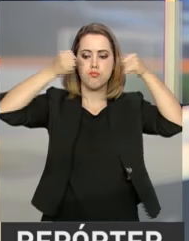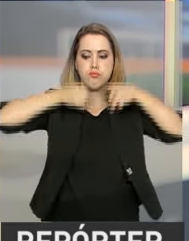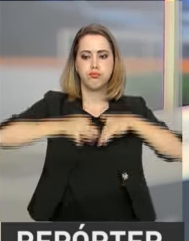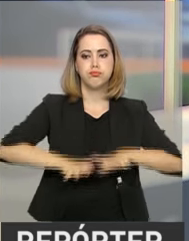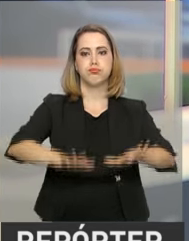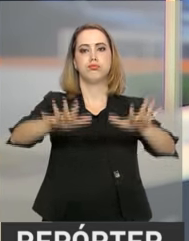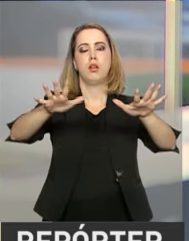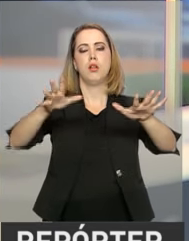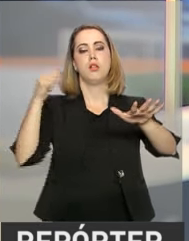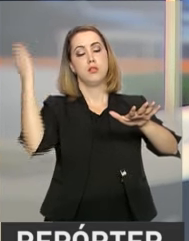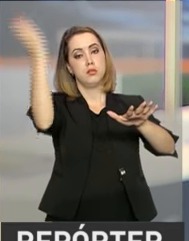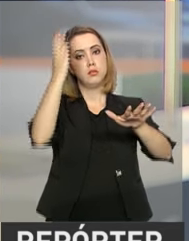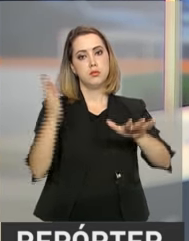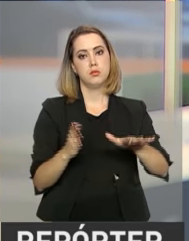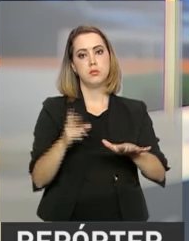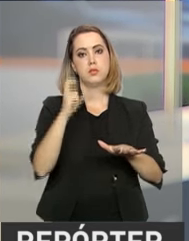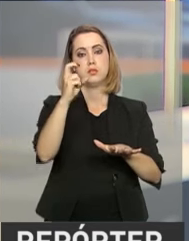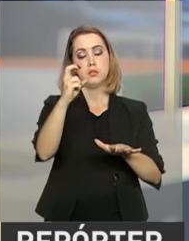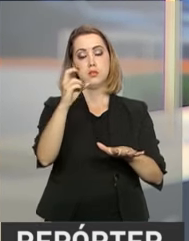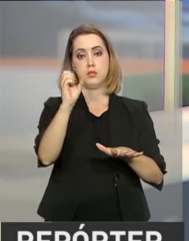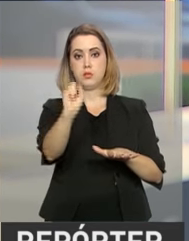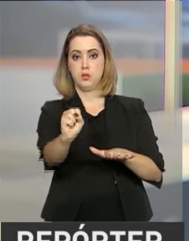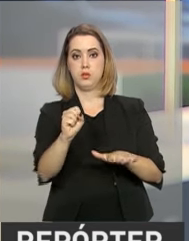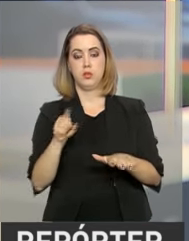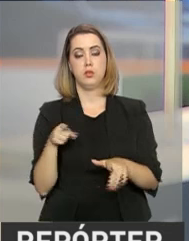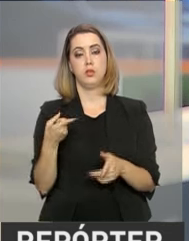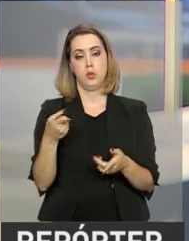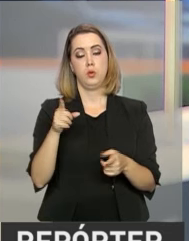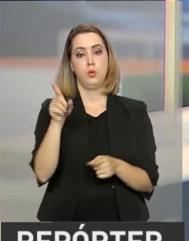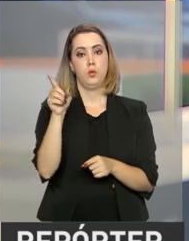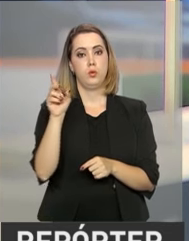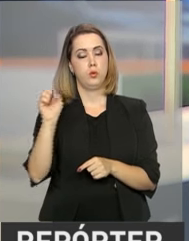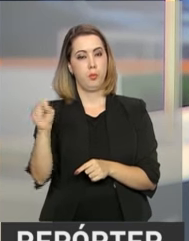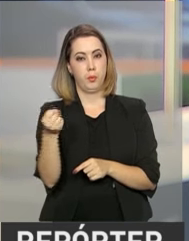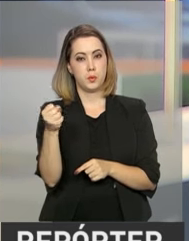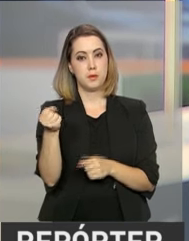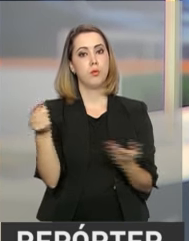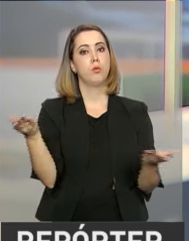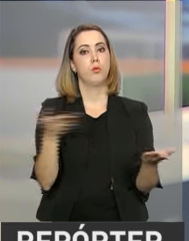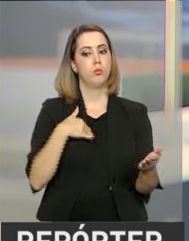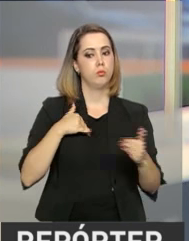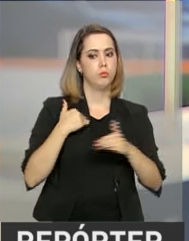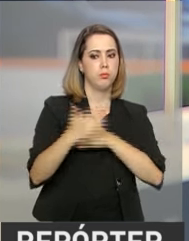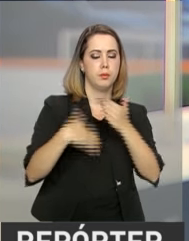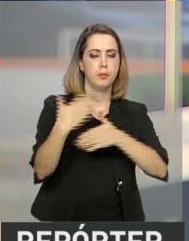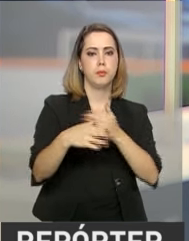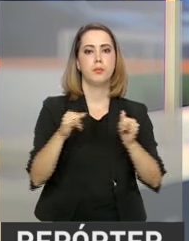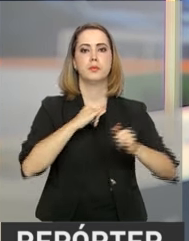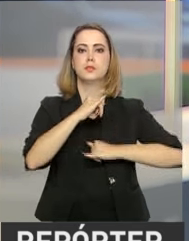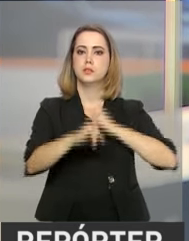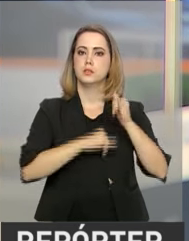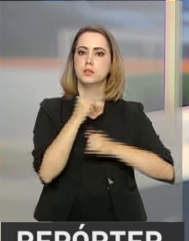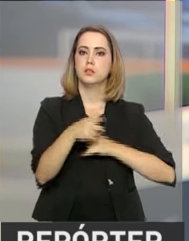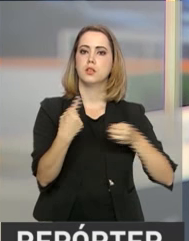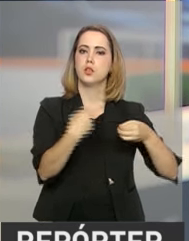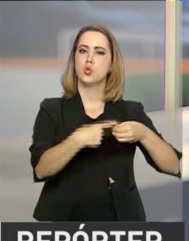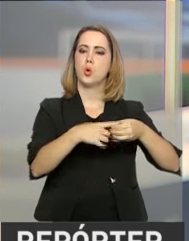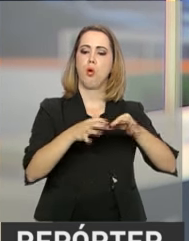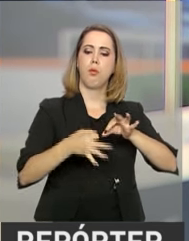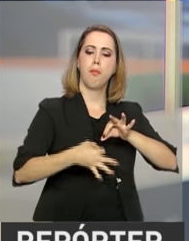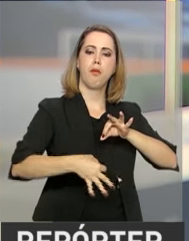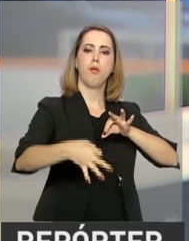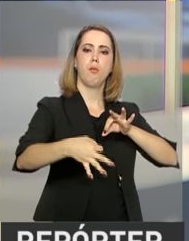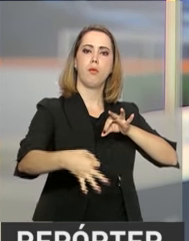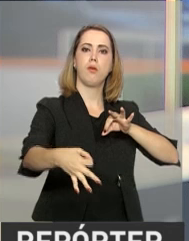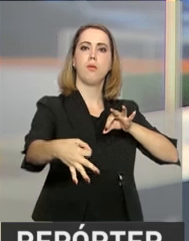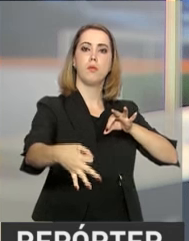58 GB por segundo de de capacidade para aumentar a velocidade para levar internet onde ela não chega ainda para você levar